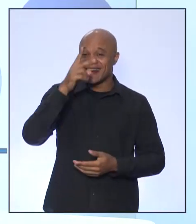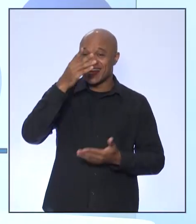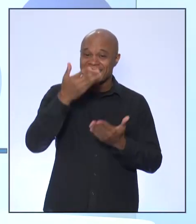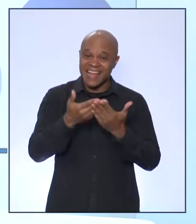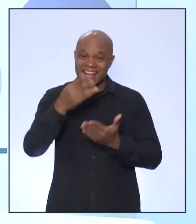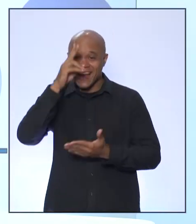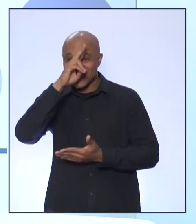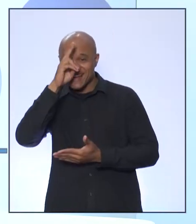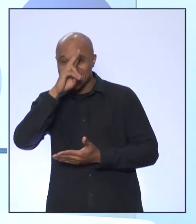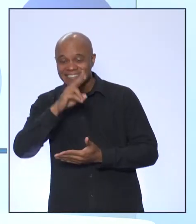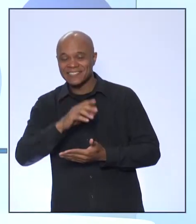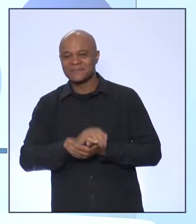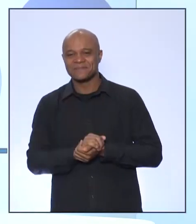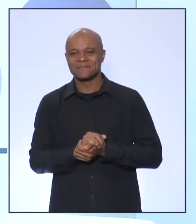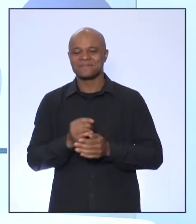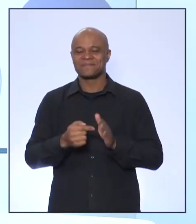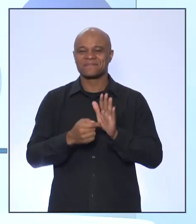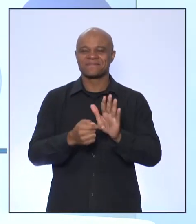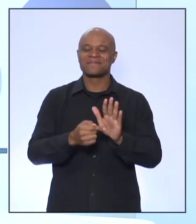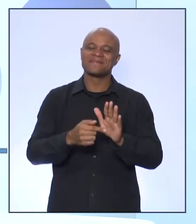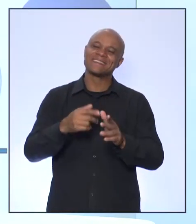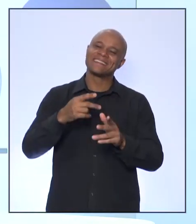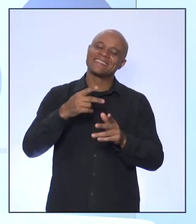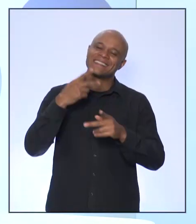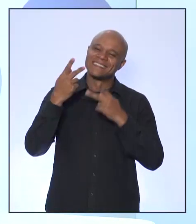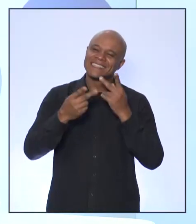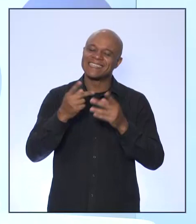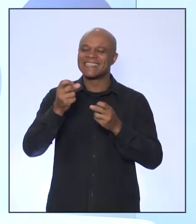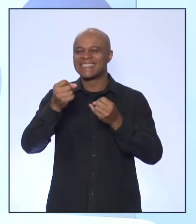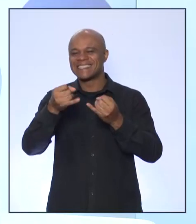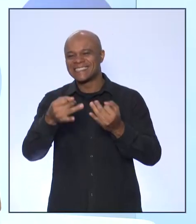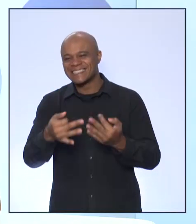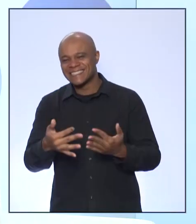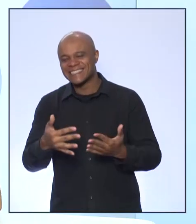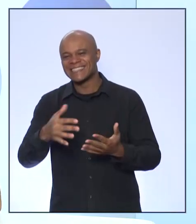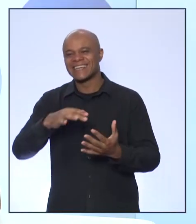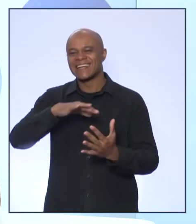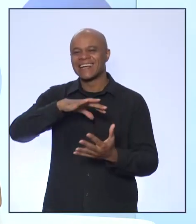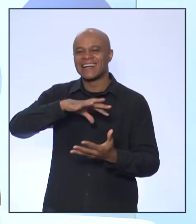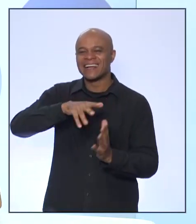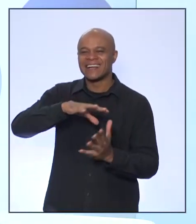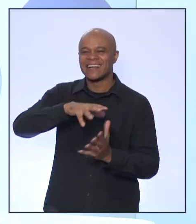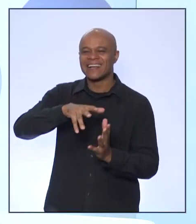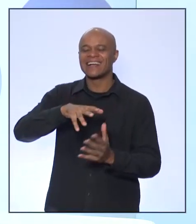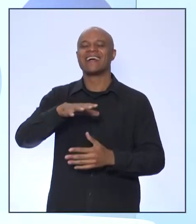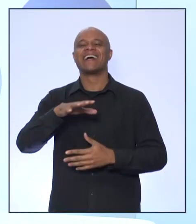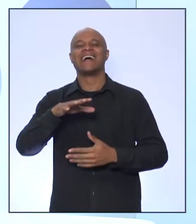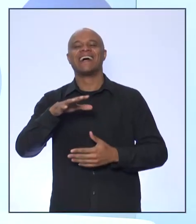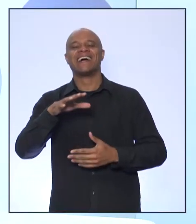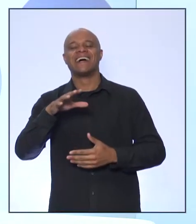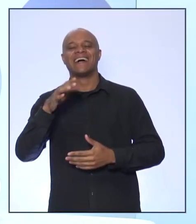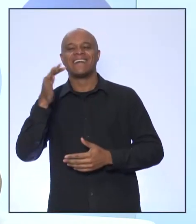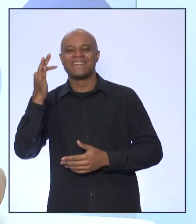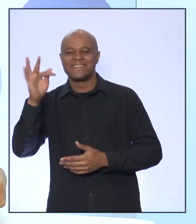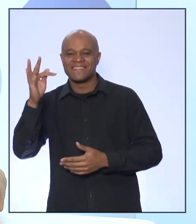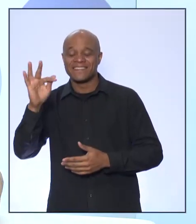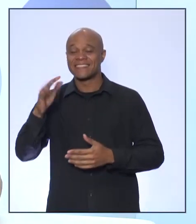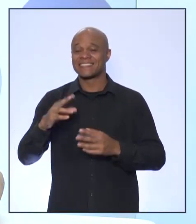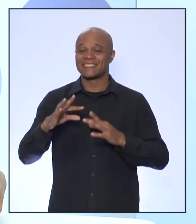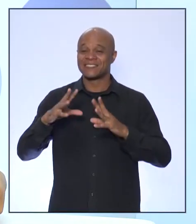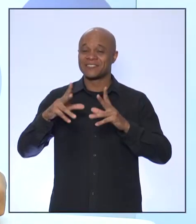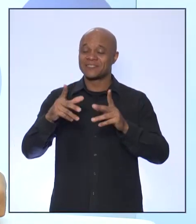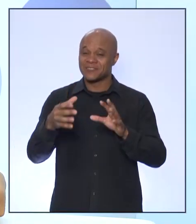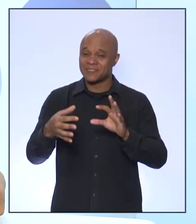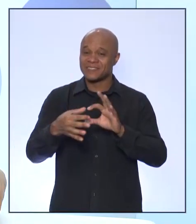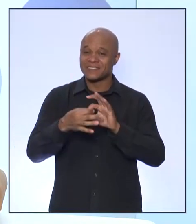foi apresentado. Hoje nós vamos falar sobre a Revolução Francesa e seus desdobramentos. Os historiadores do